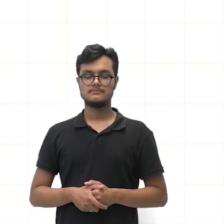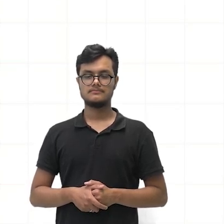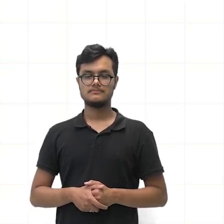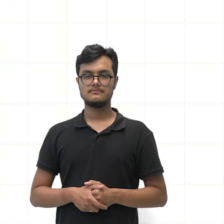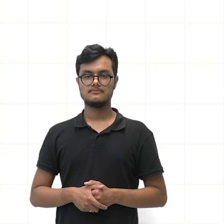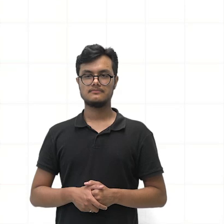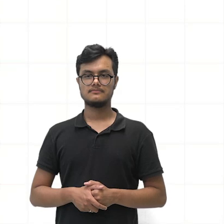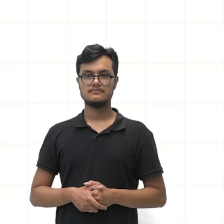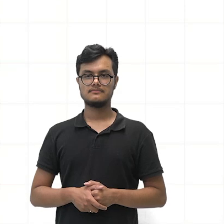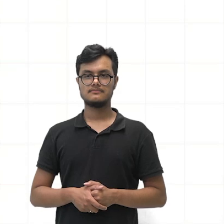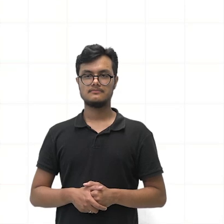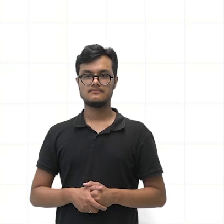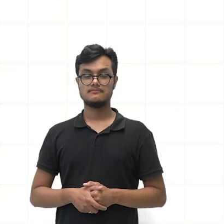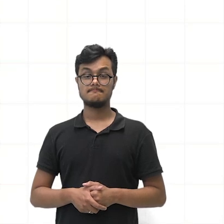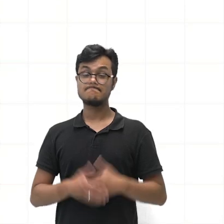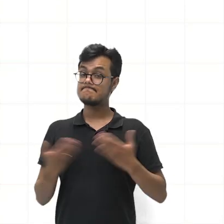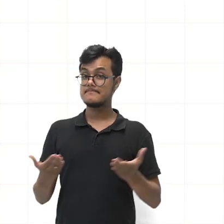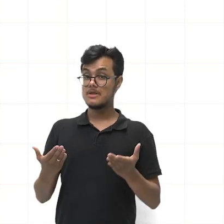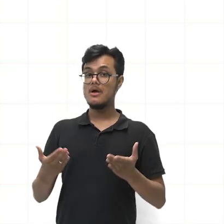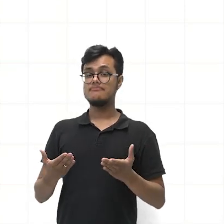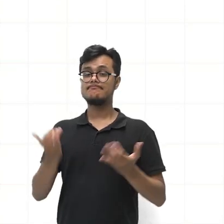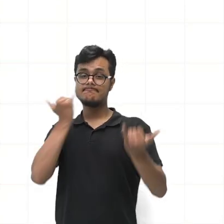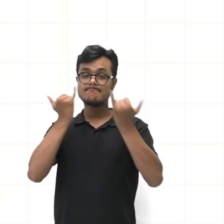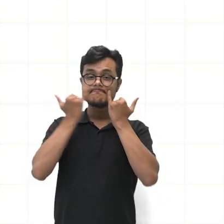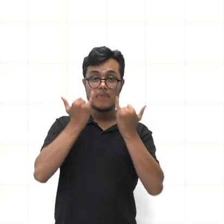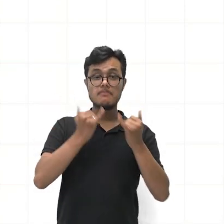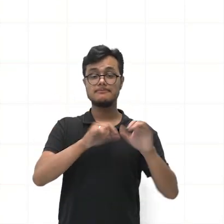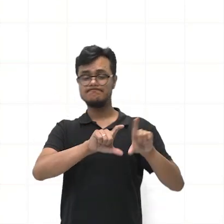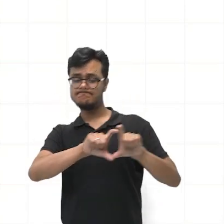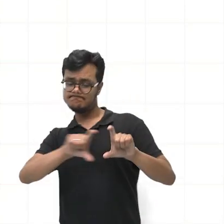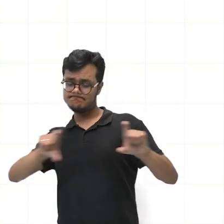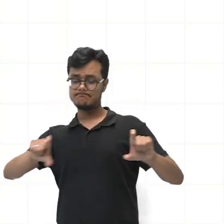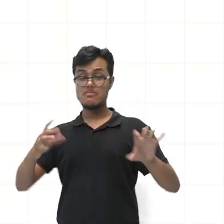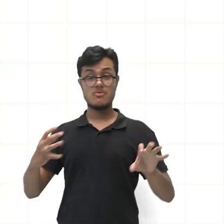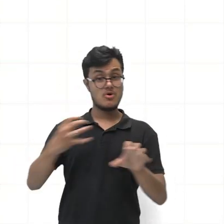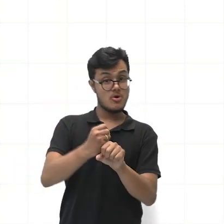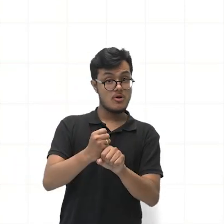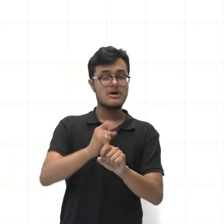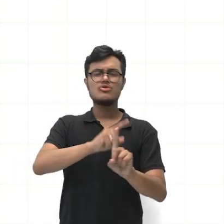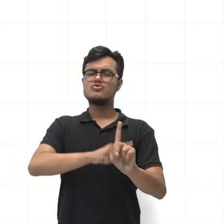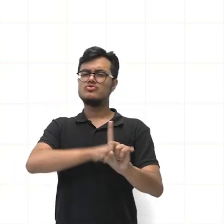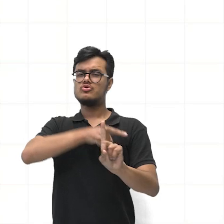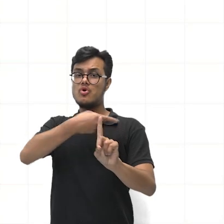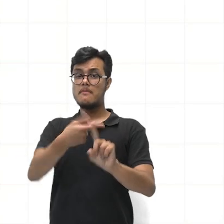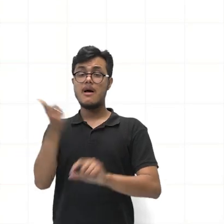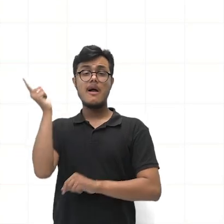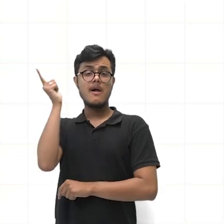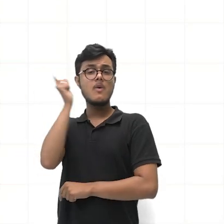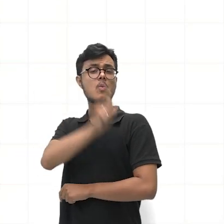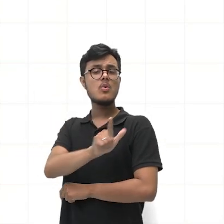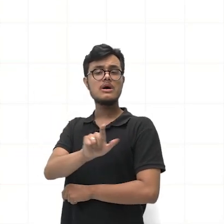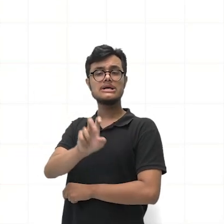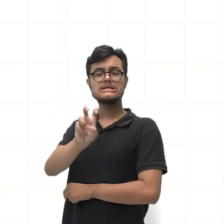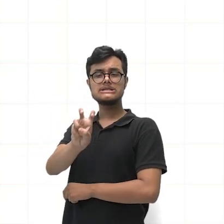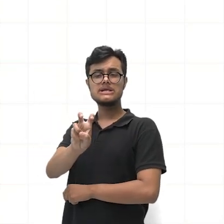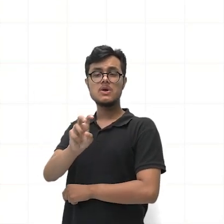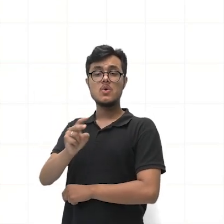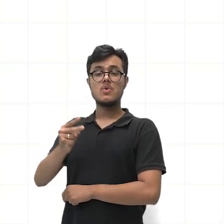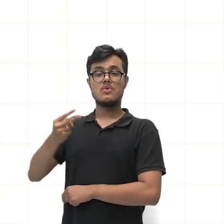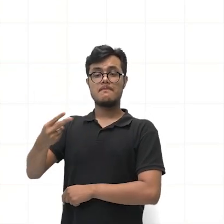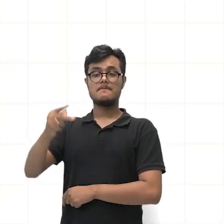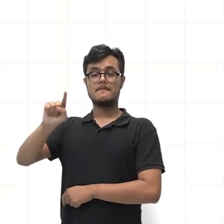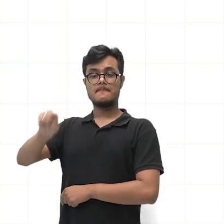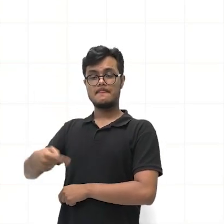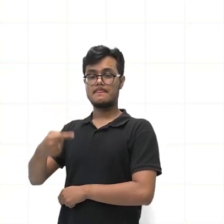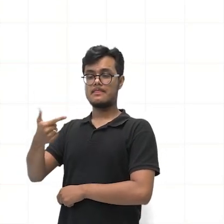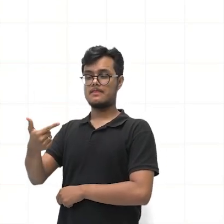4,13. Ao somarmos, né, essas parcelas aqui, vamos encontrar esse valor aqui,